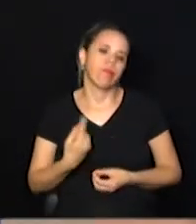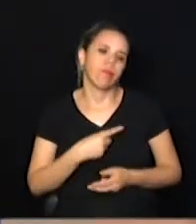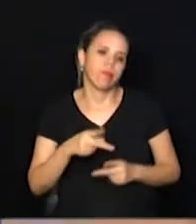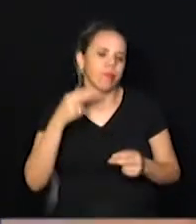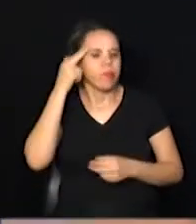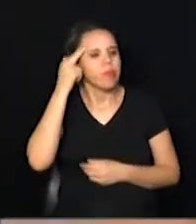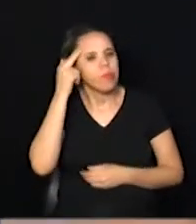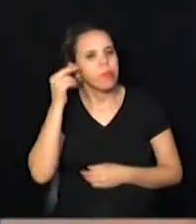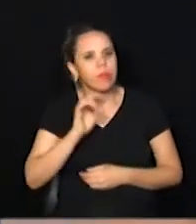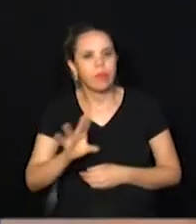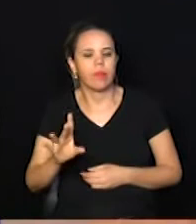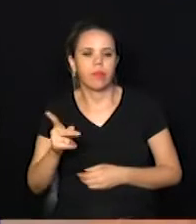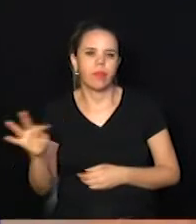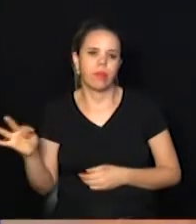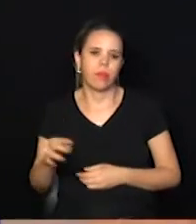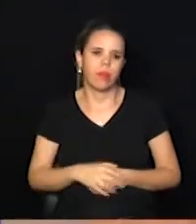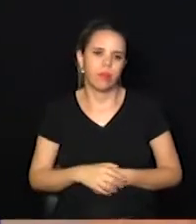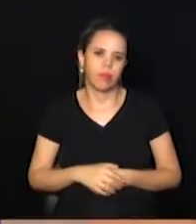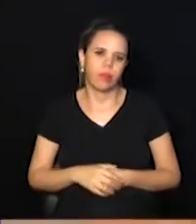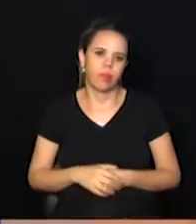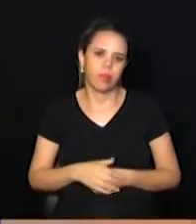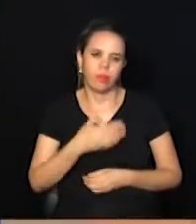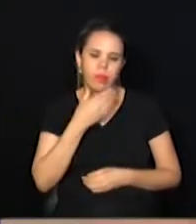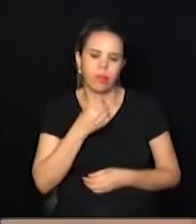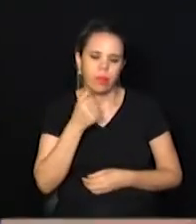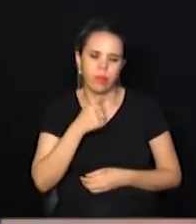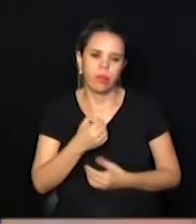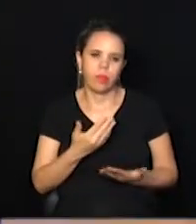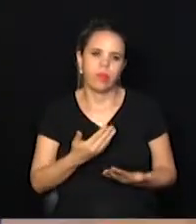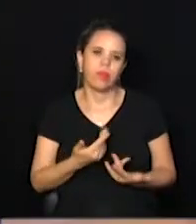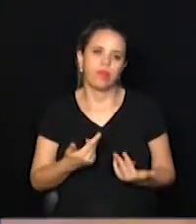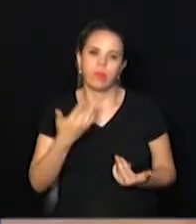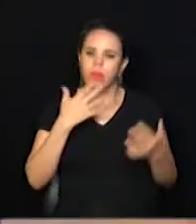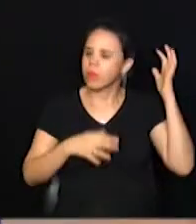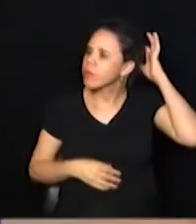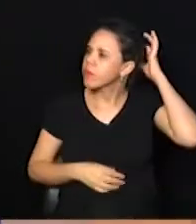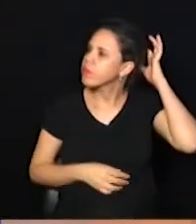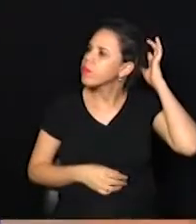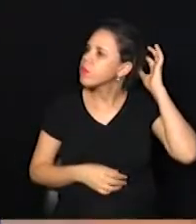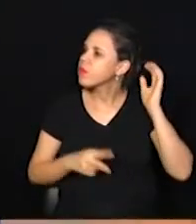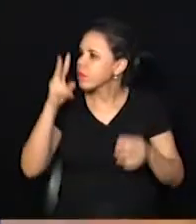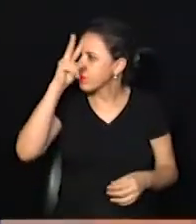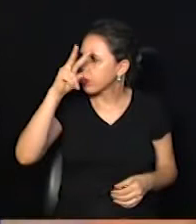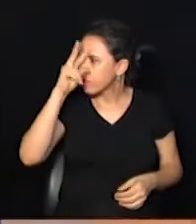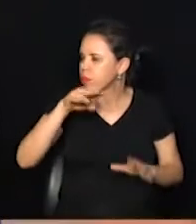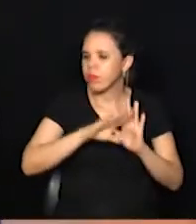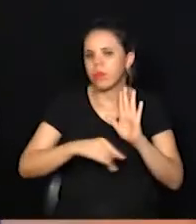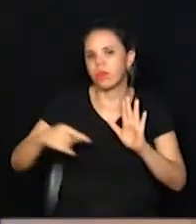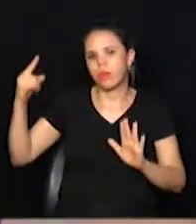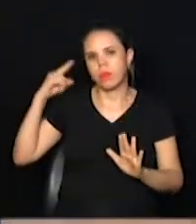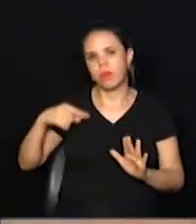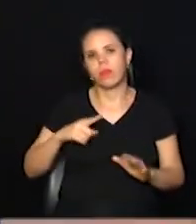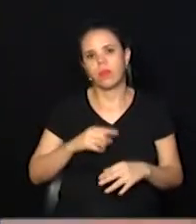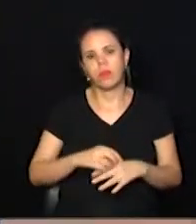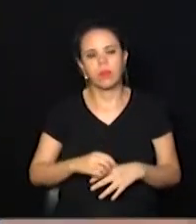sonho, não era um sonho do PT, não era um sonho daqueles homens e mulheres, jovens, crianças. Estava lembrando daquele último programa nosso, Otávio, quando a gente estava